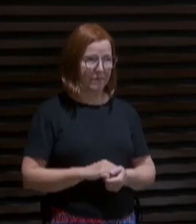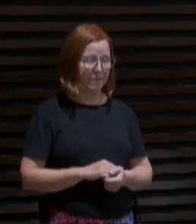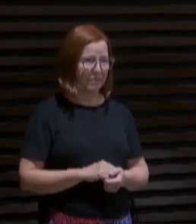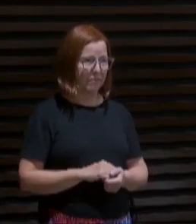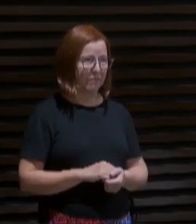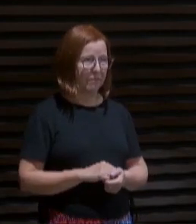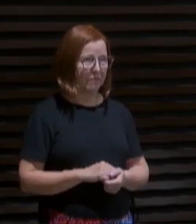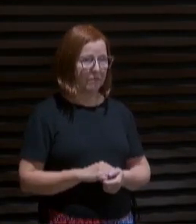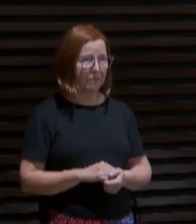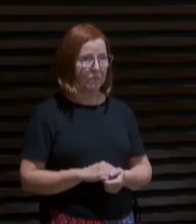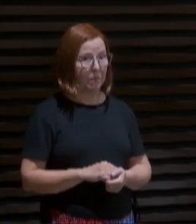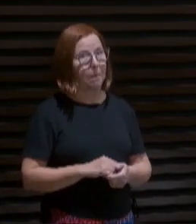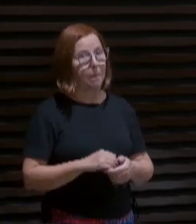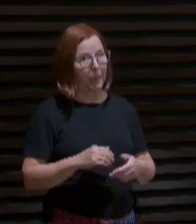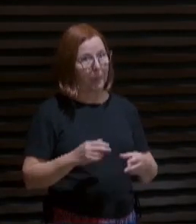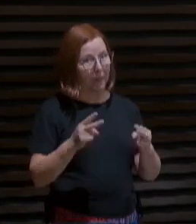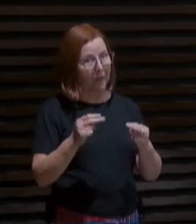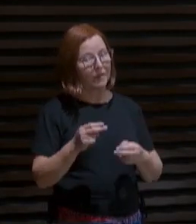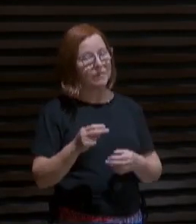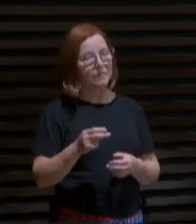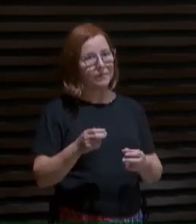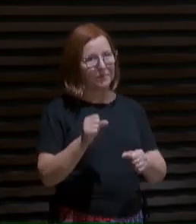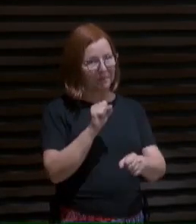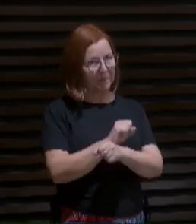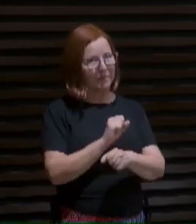Vamos ver domingo, vamos ver quarta-feira.